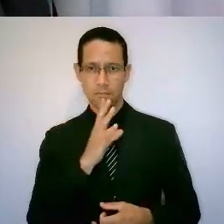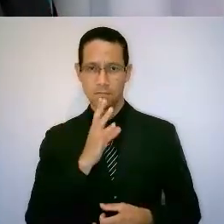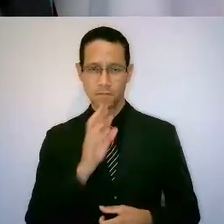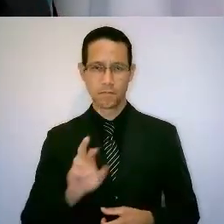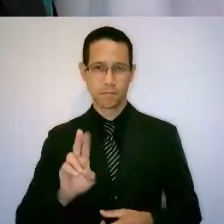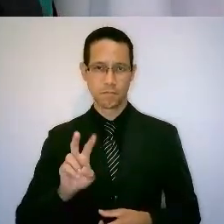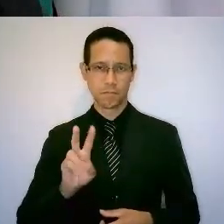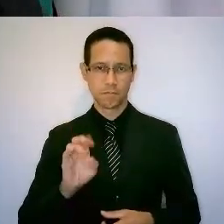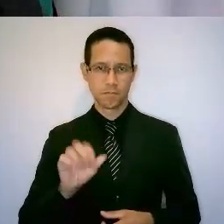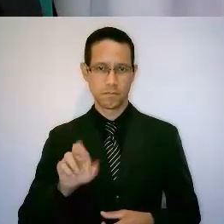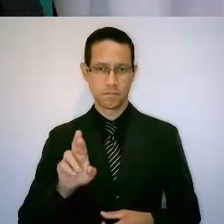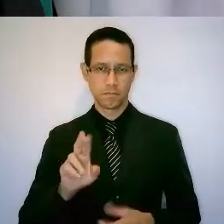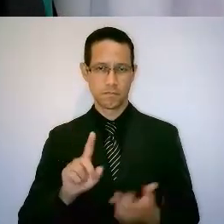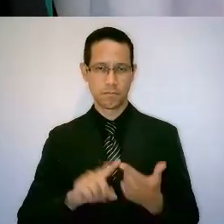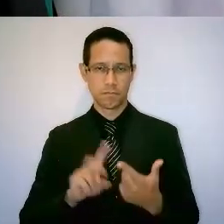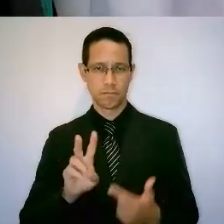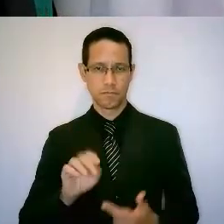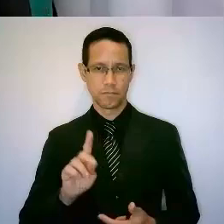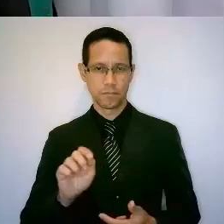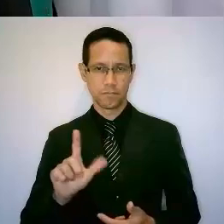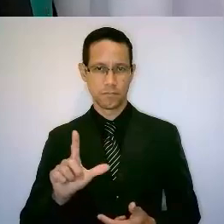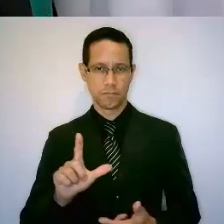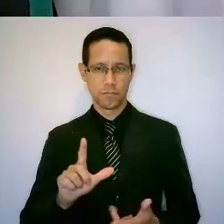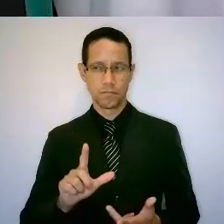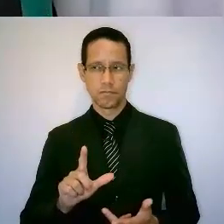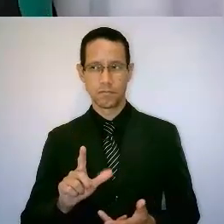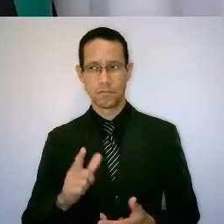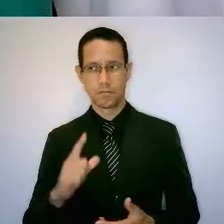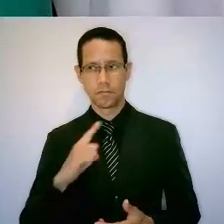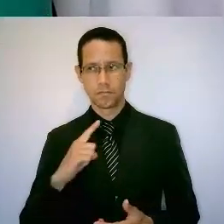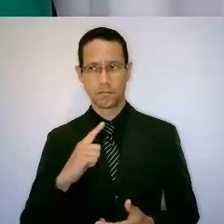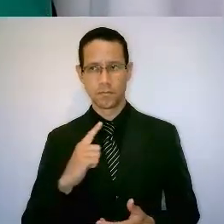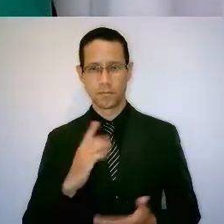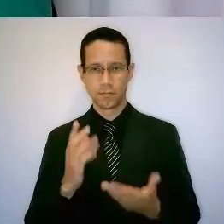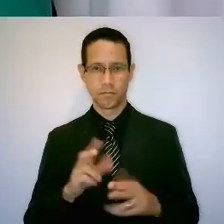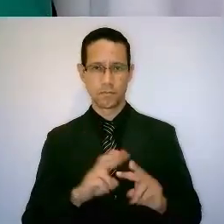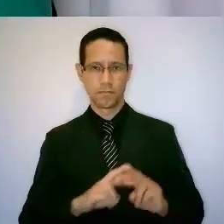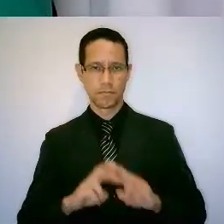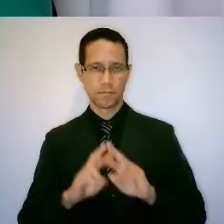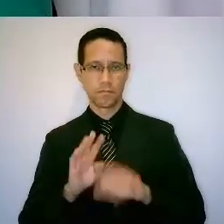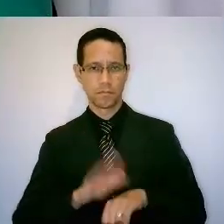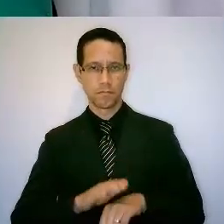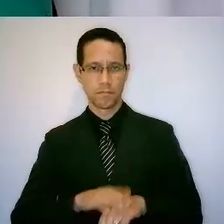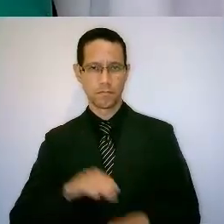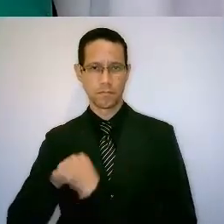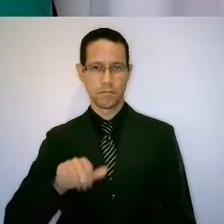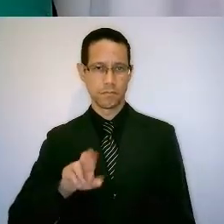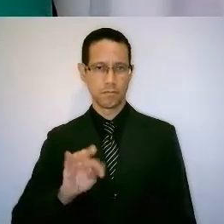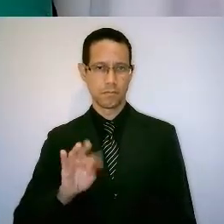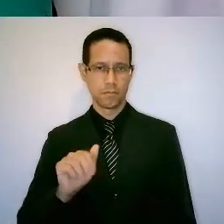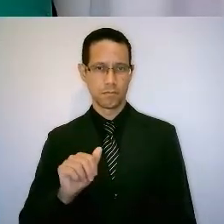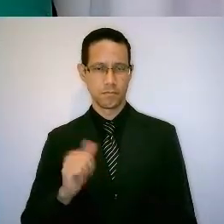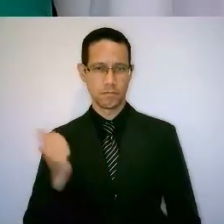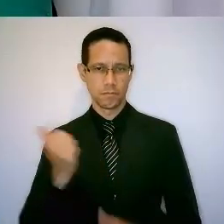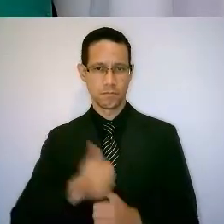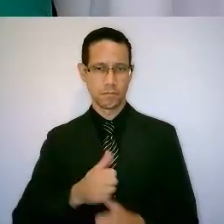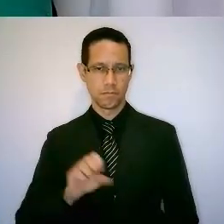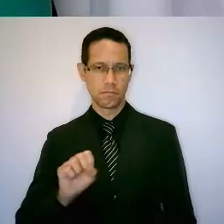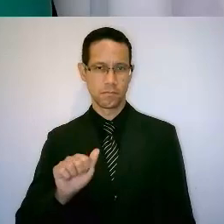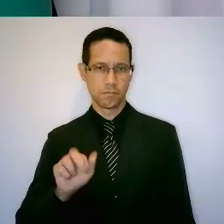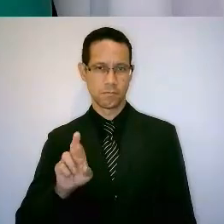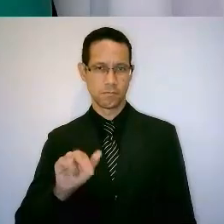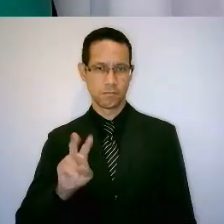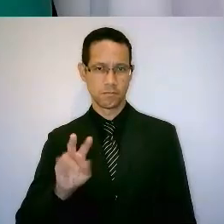vogal e aí já que na no caso aqui é revisão é da Doutora Marta que tá substituindo O desembargador Saraiva